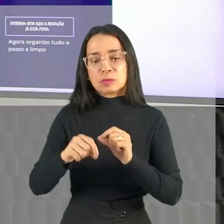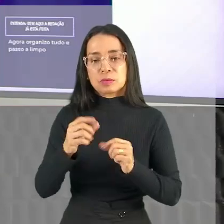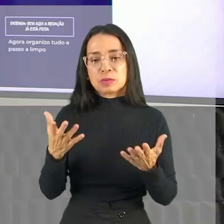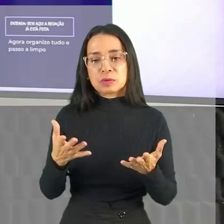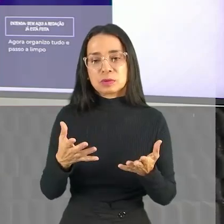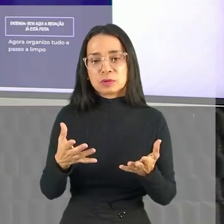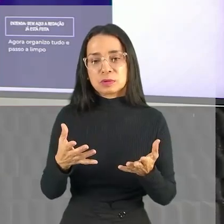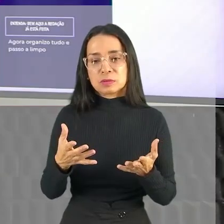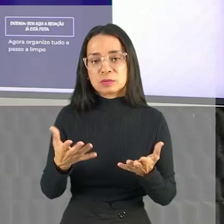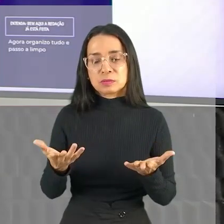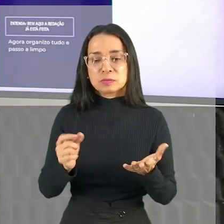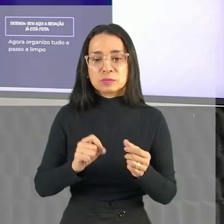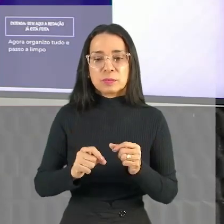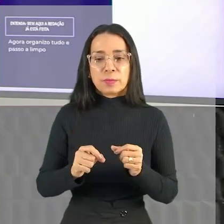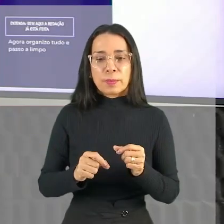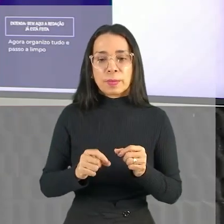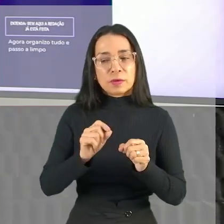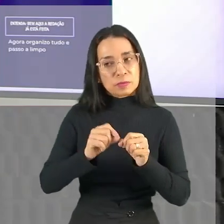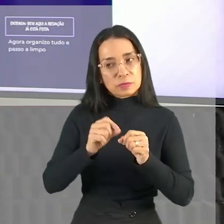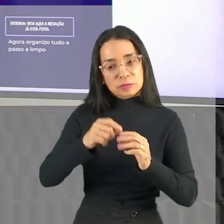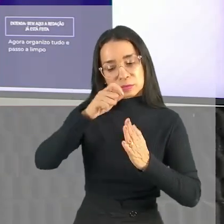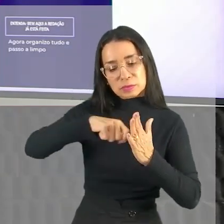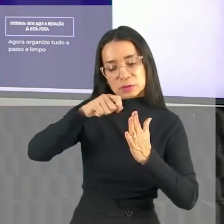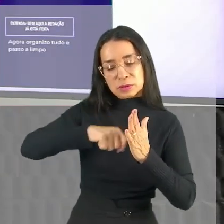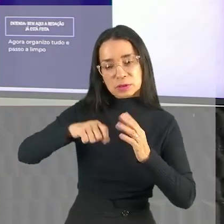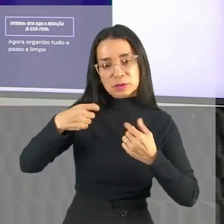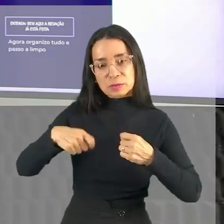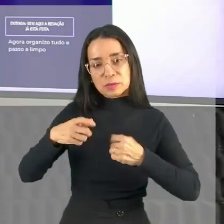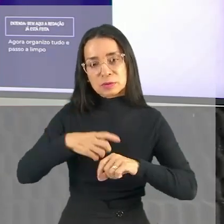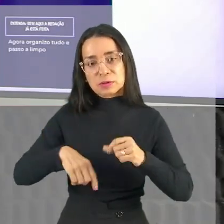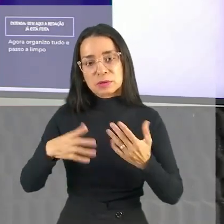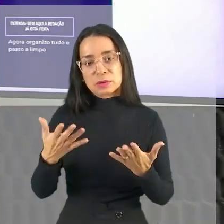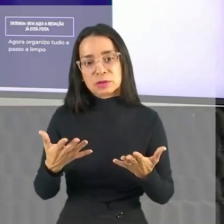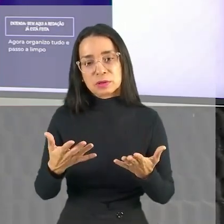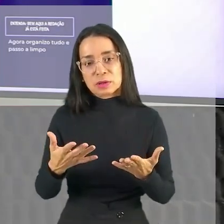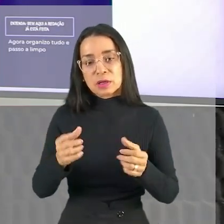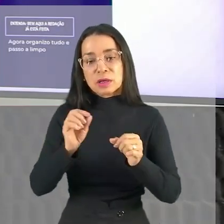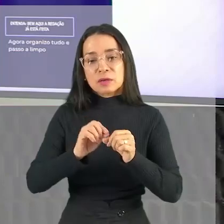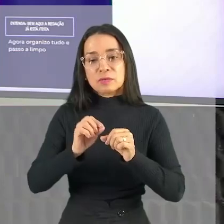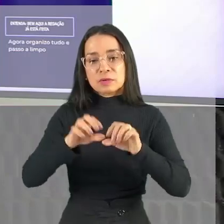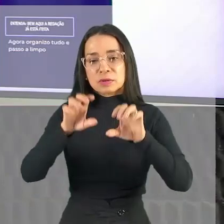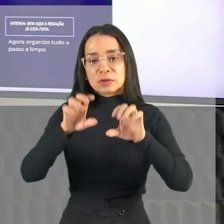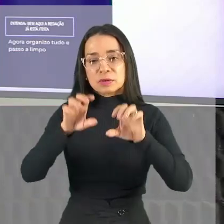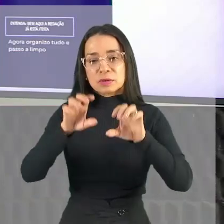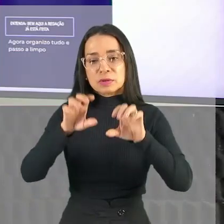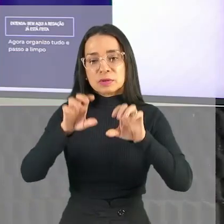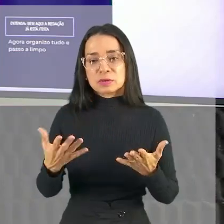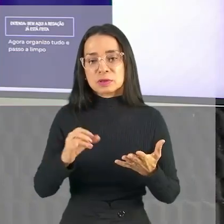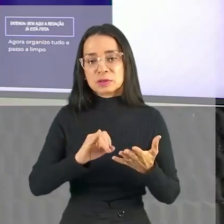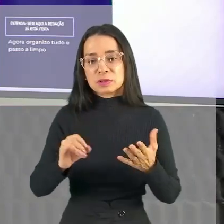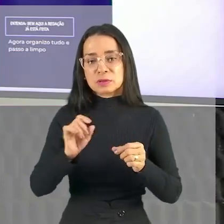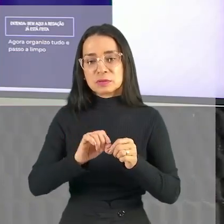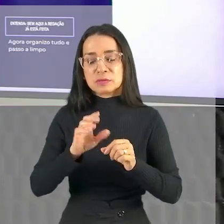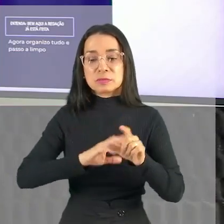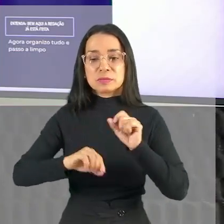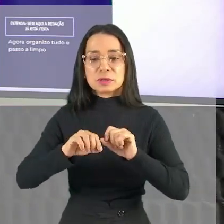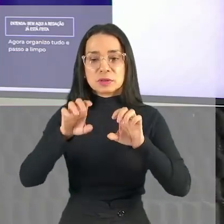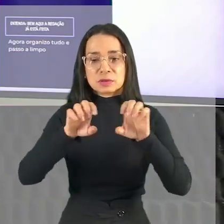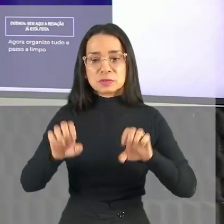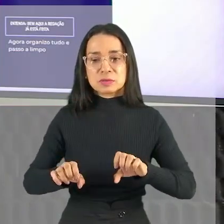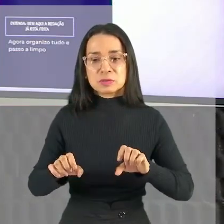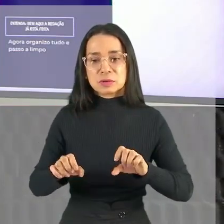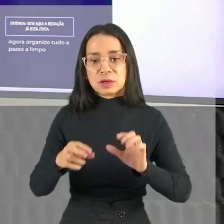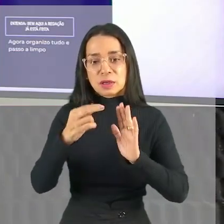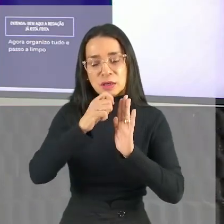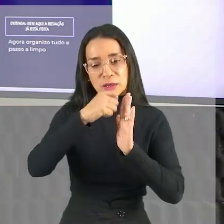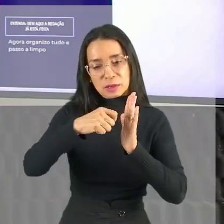necessárias, faço o meu esqueleto, e aí eu preciso entender sempre que se eu fizer meu esqueleto, a minha redação muito possivelmente